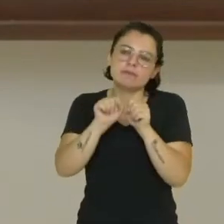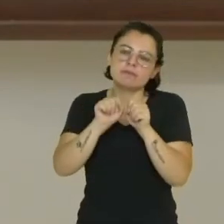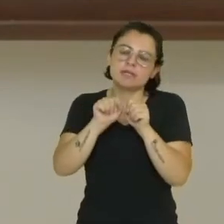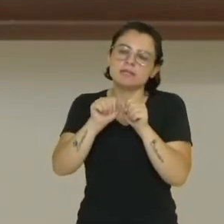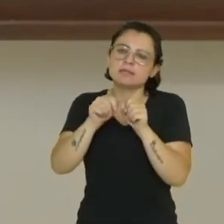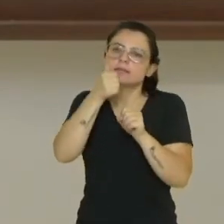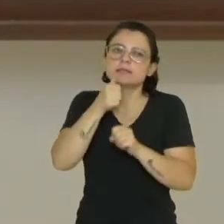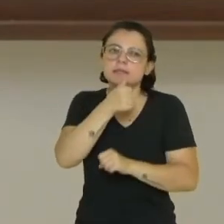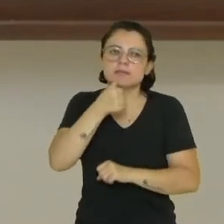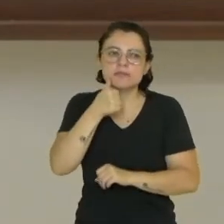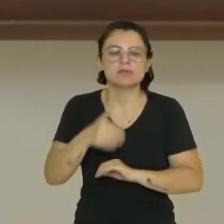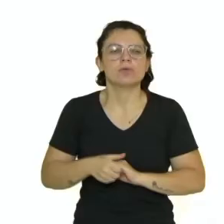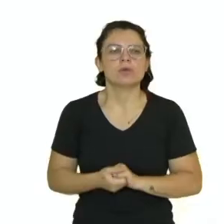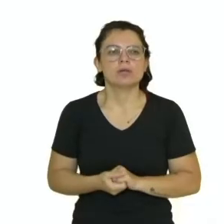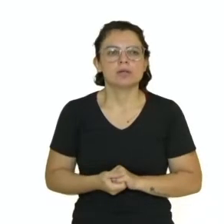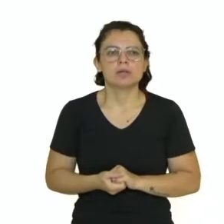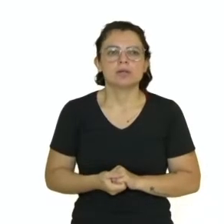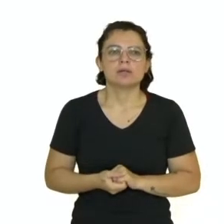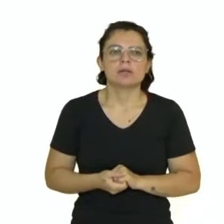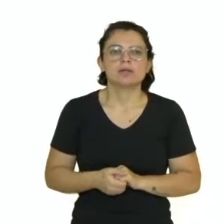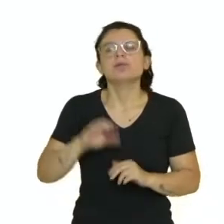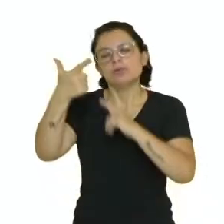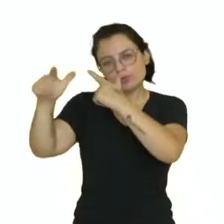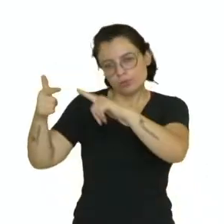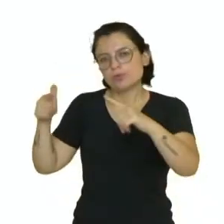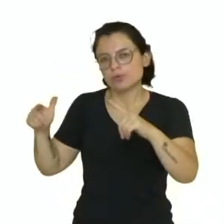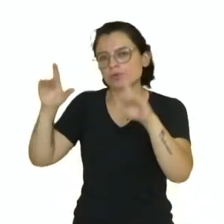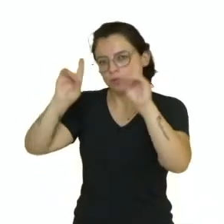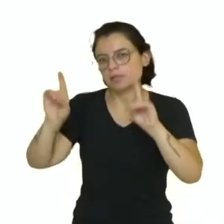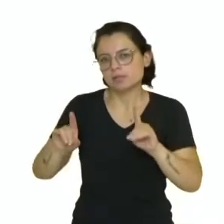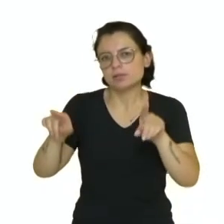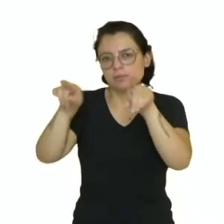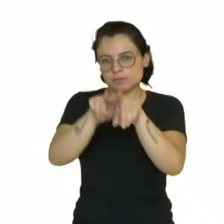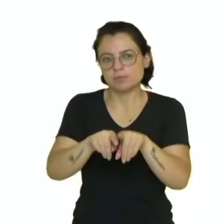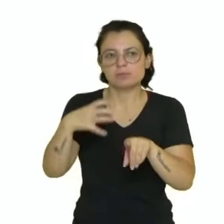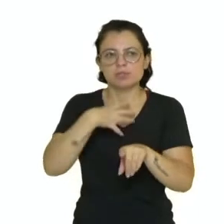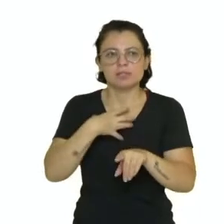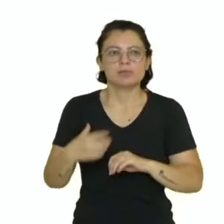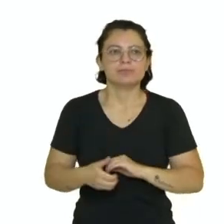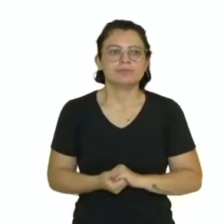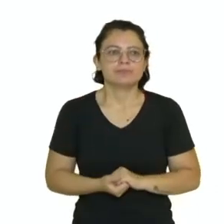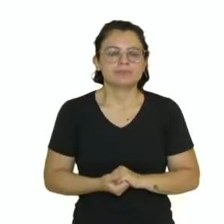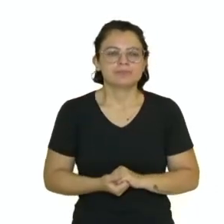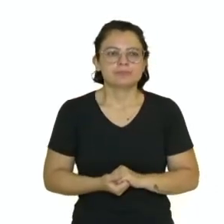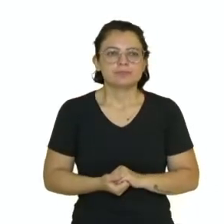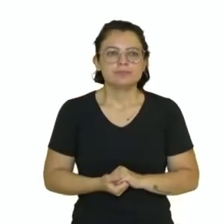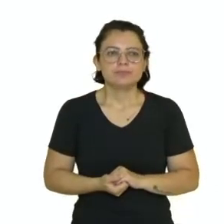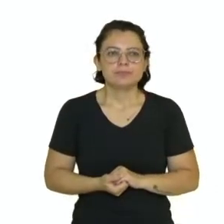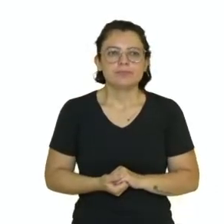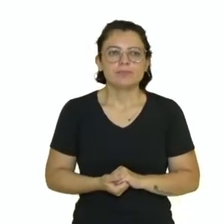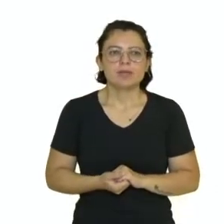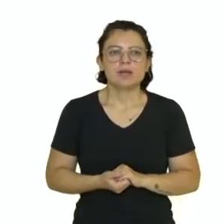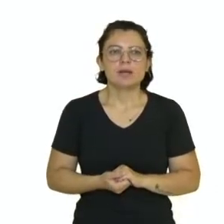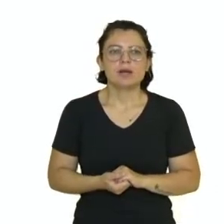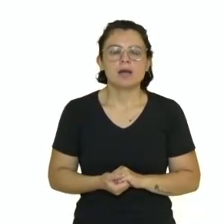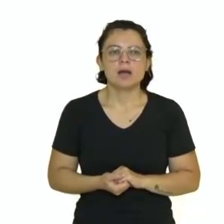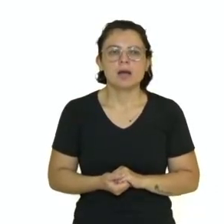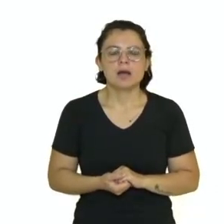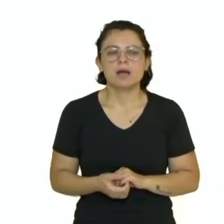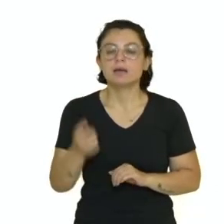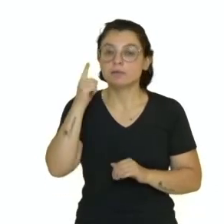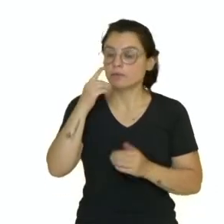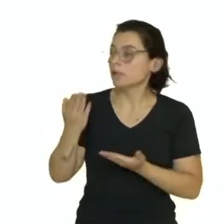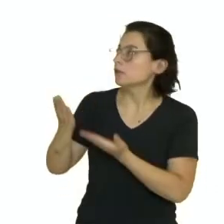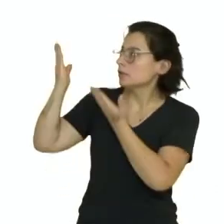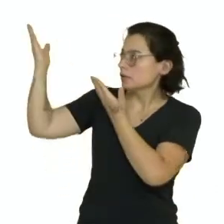eles estavam querendo. E assim os outros deuses da mesma forma, tá? Então veja, templos e cidade, olha,